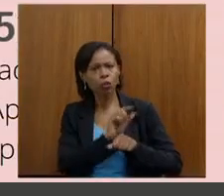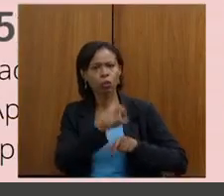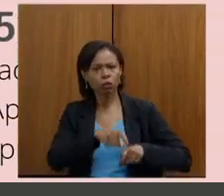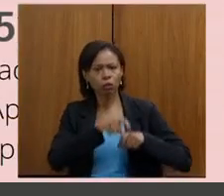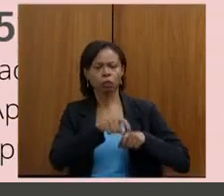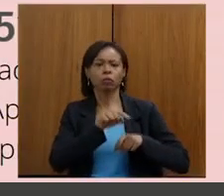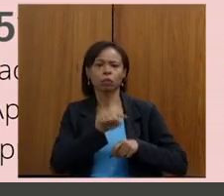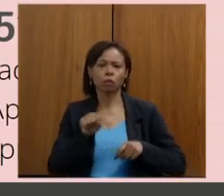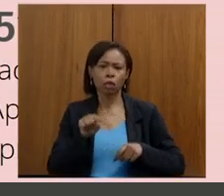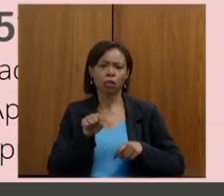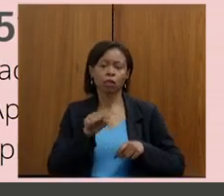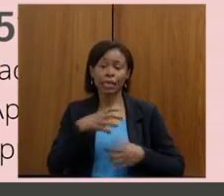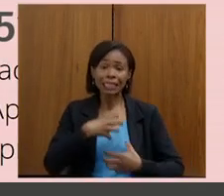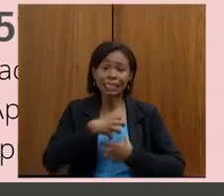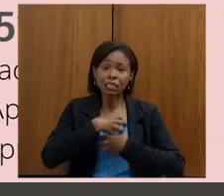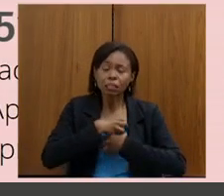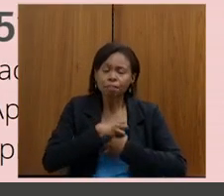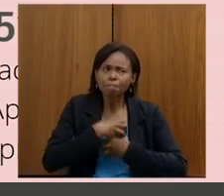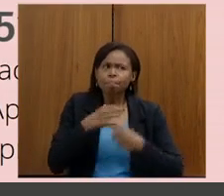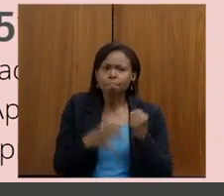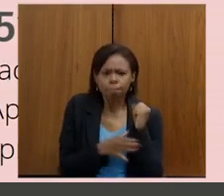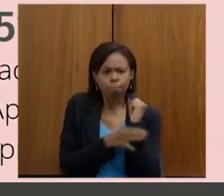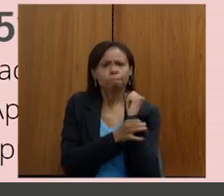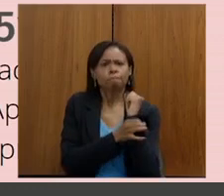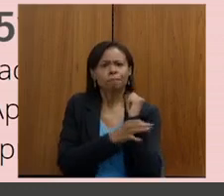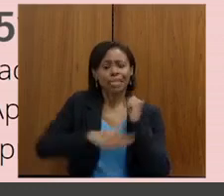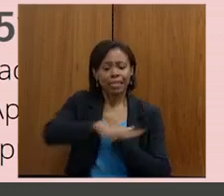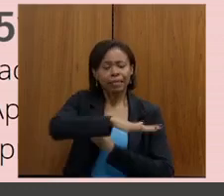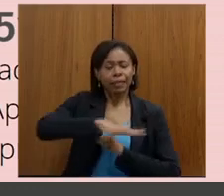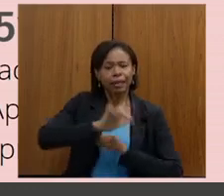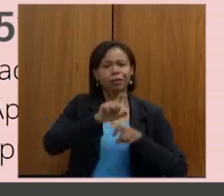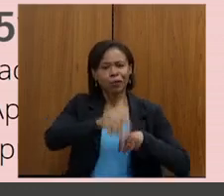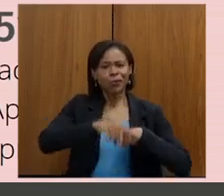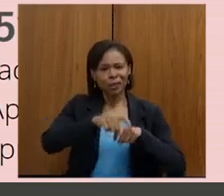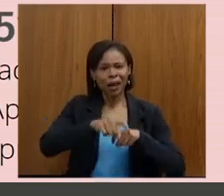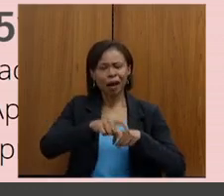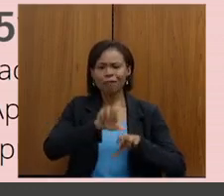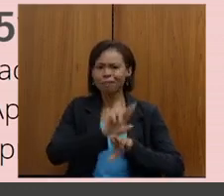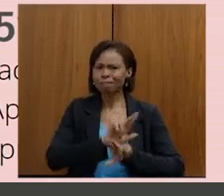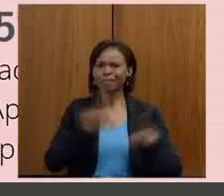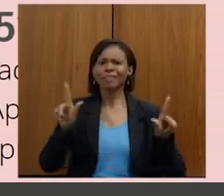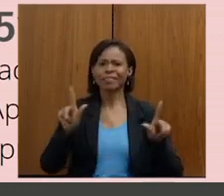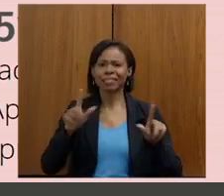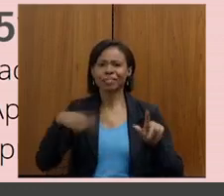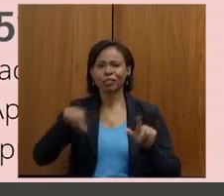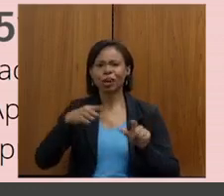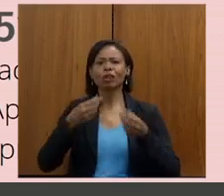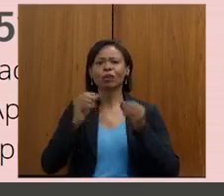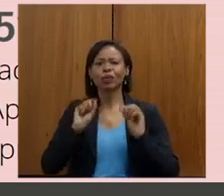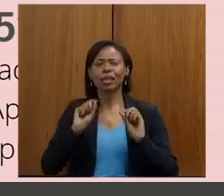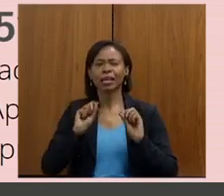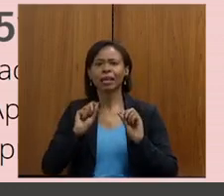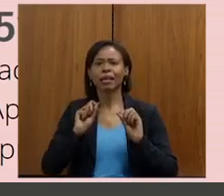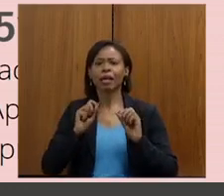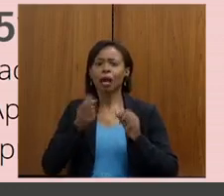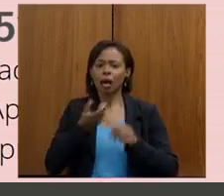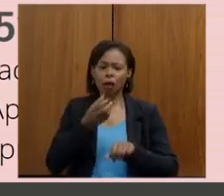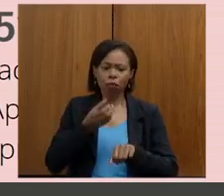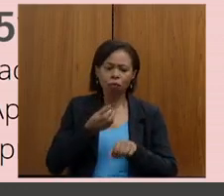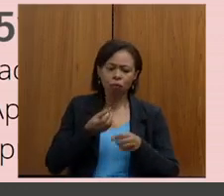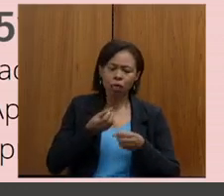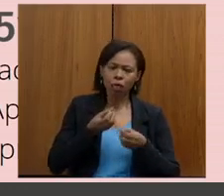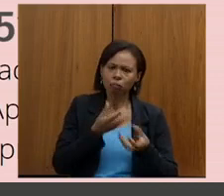prevenção criminal e na sensação de segurança na área rural e esse foi um diferencial então nós abrimos portfólio nós capacitamos